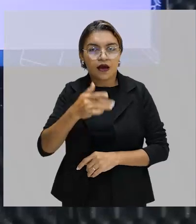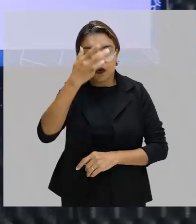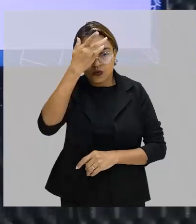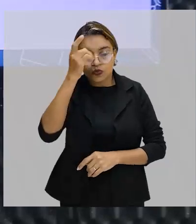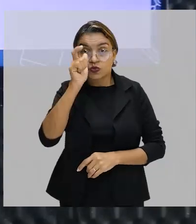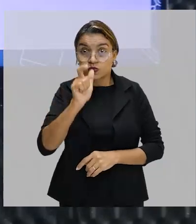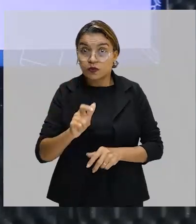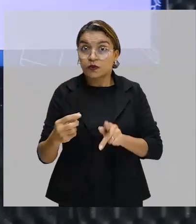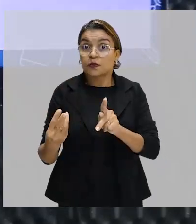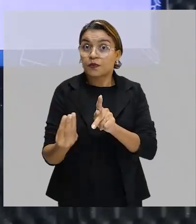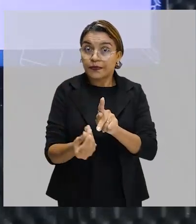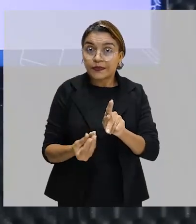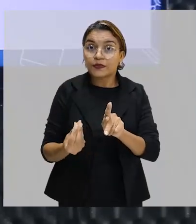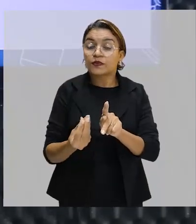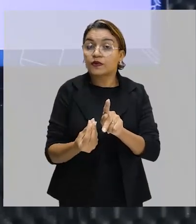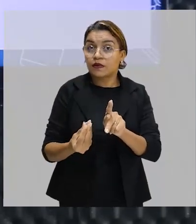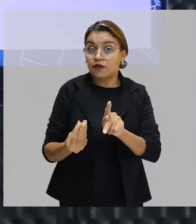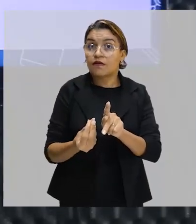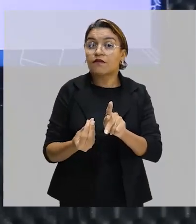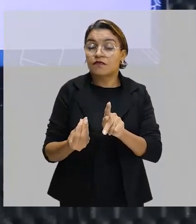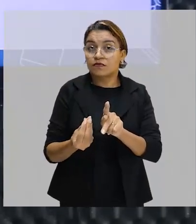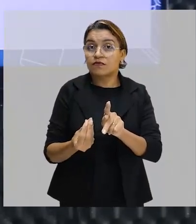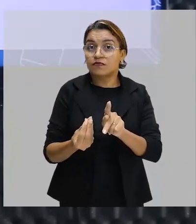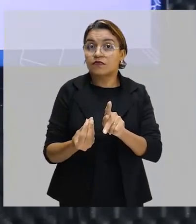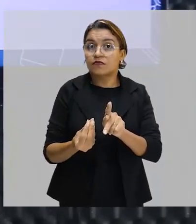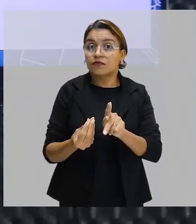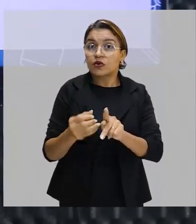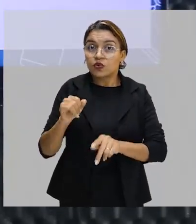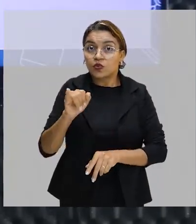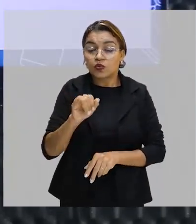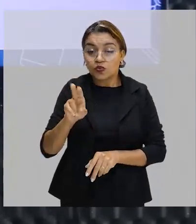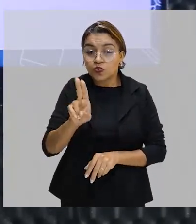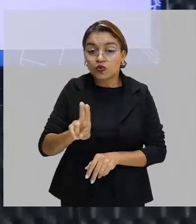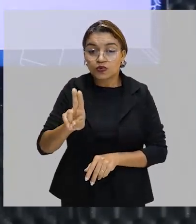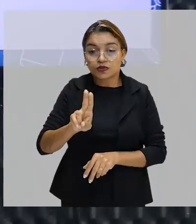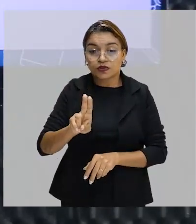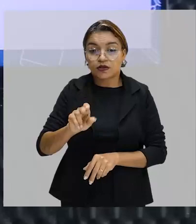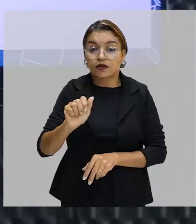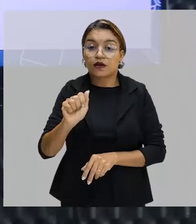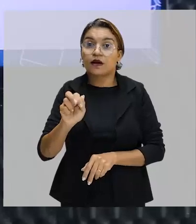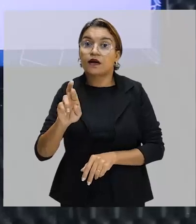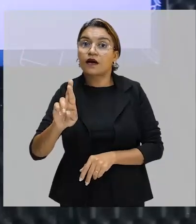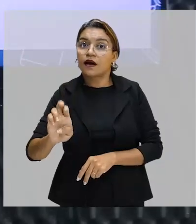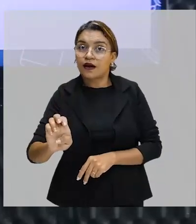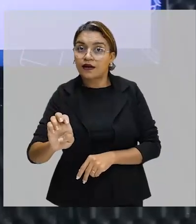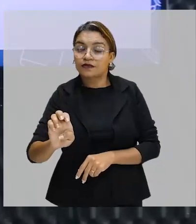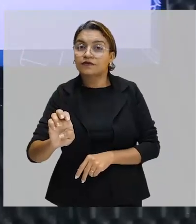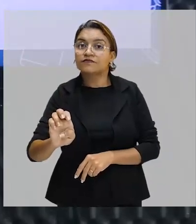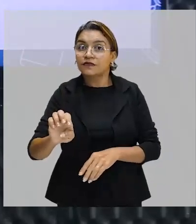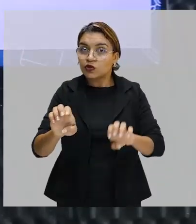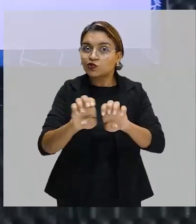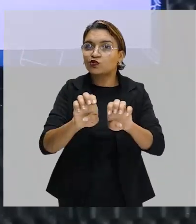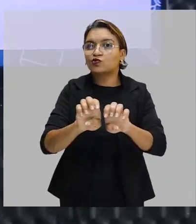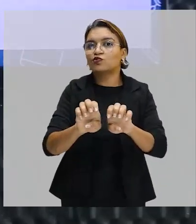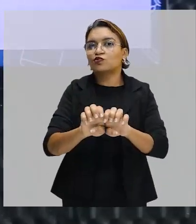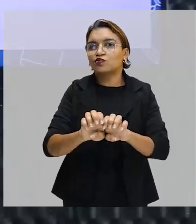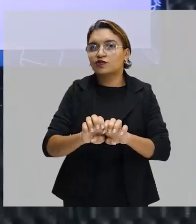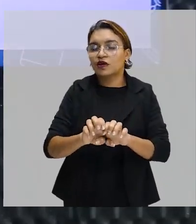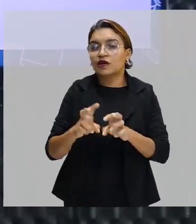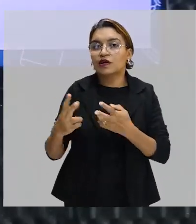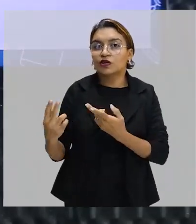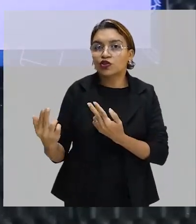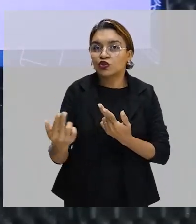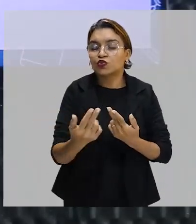o sujeito está no plural, o verbo to be que eu uso é are. Então, perceba que eu usei a mesma estrutura para as três